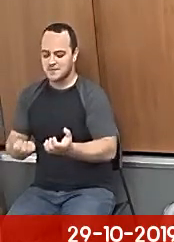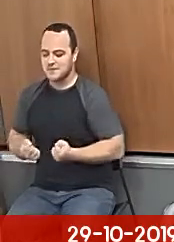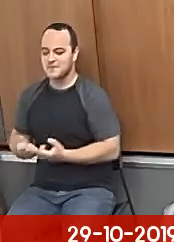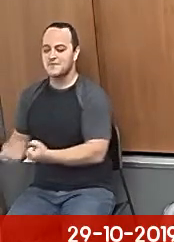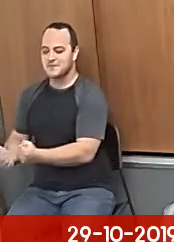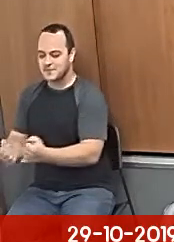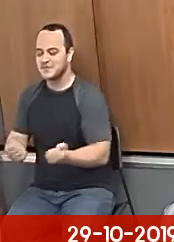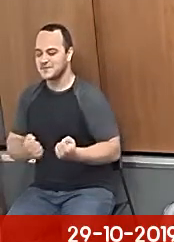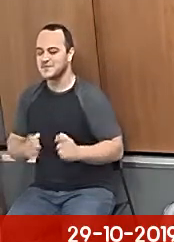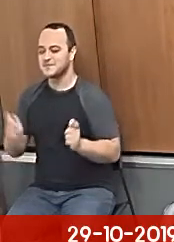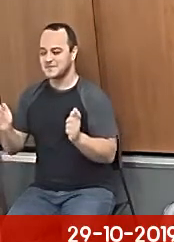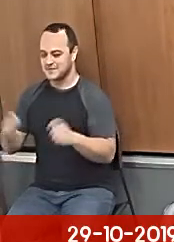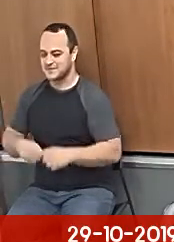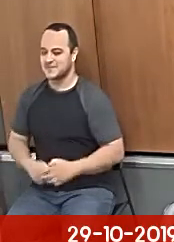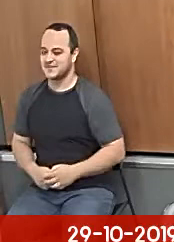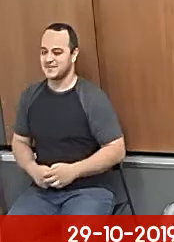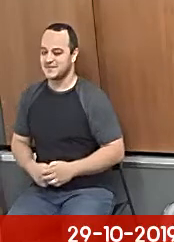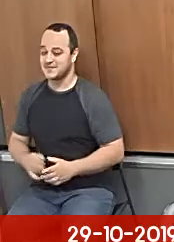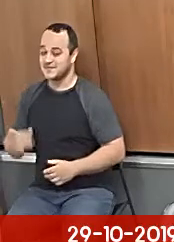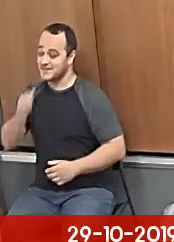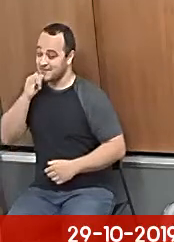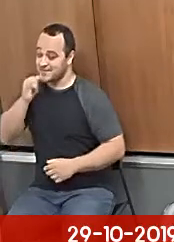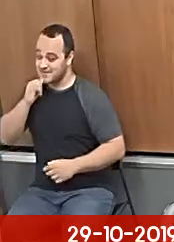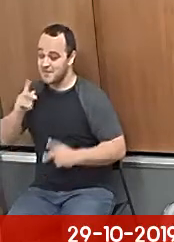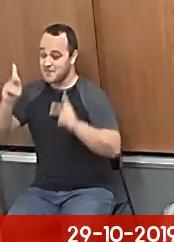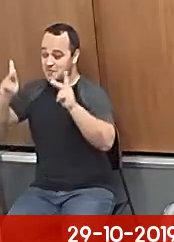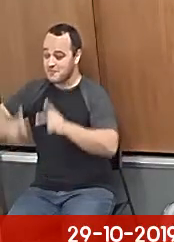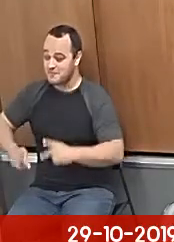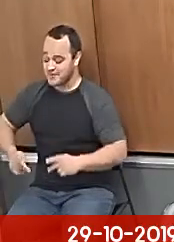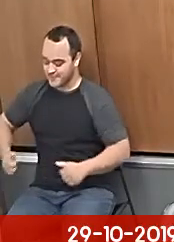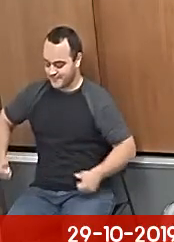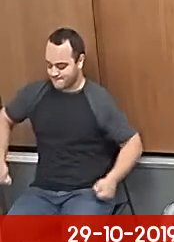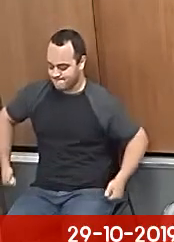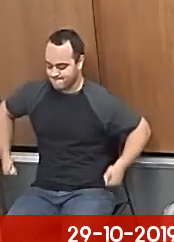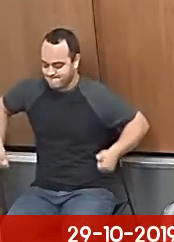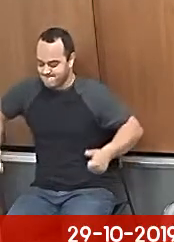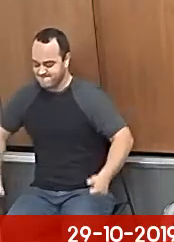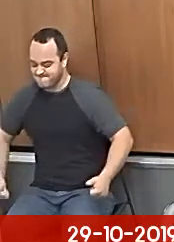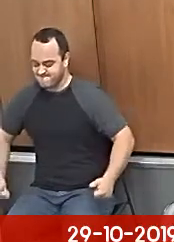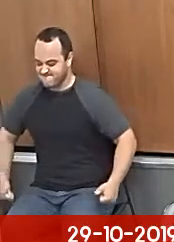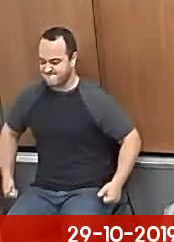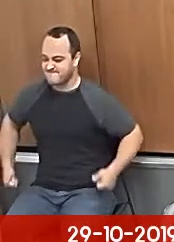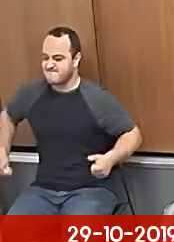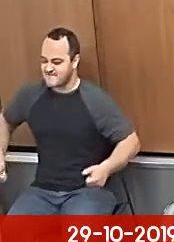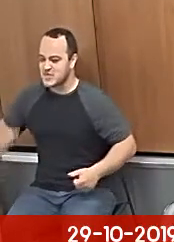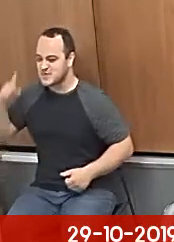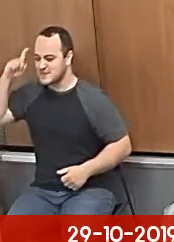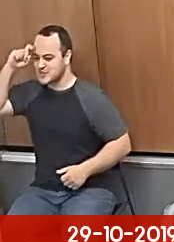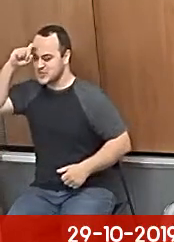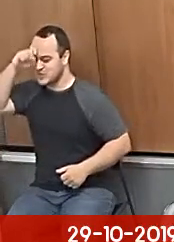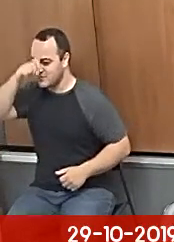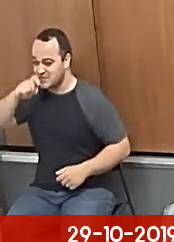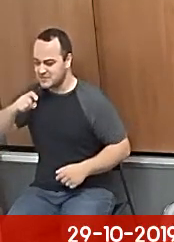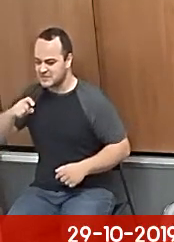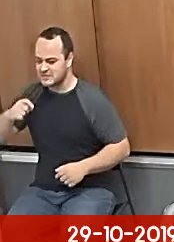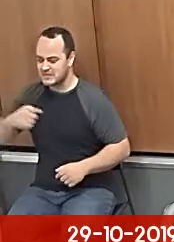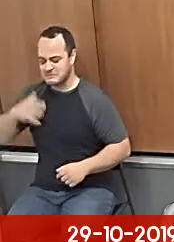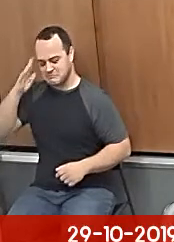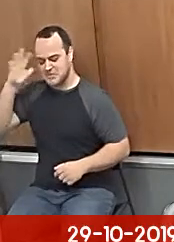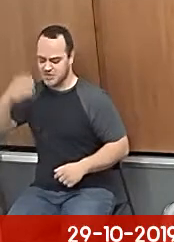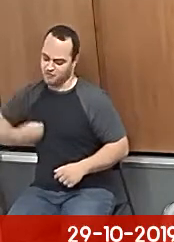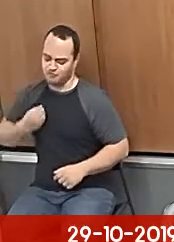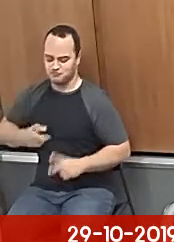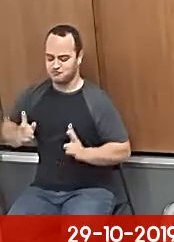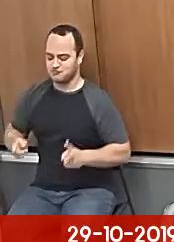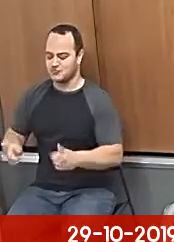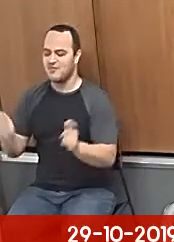cara com a muleta chutar bola é tudo bem, mas jogar futebol e com classe, não é brinquedo, não.